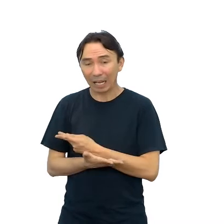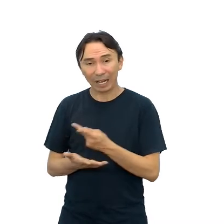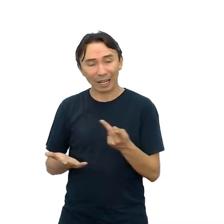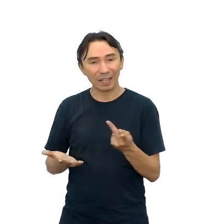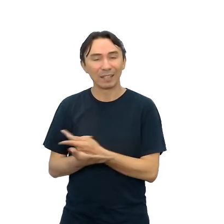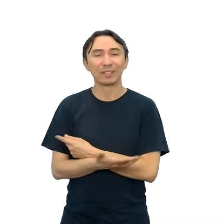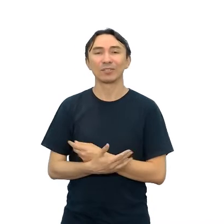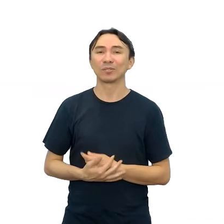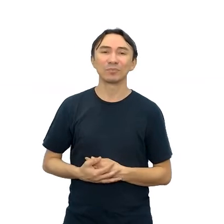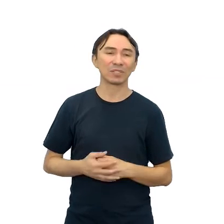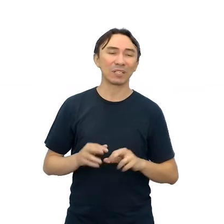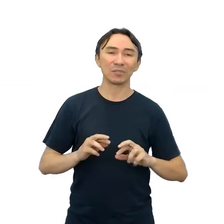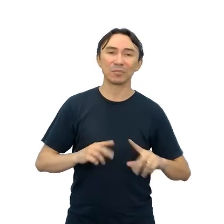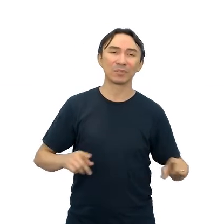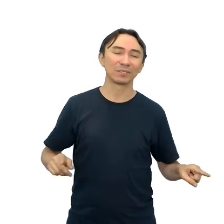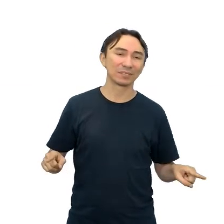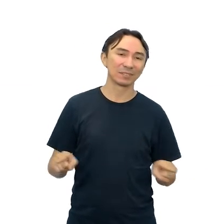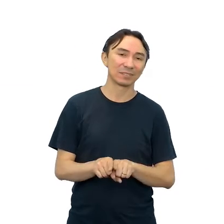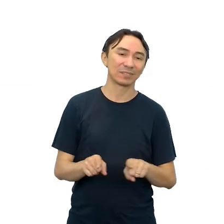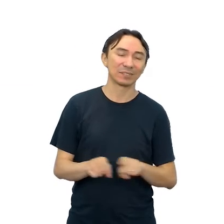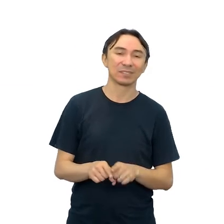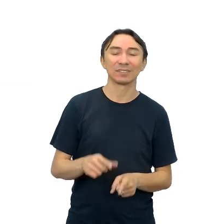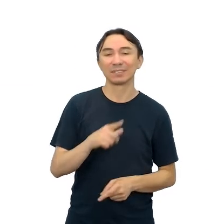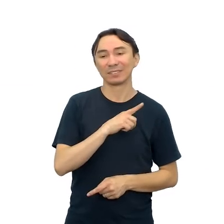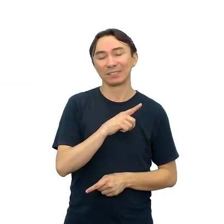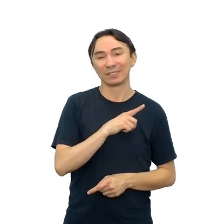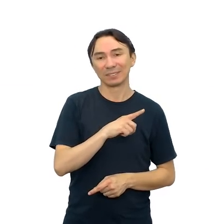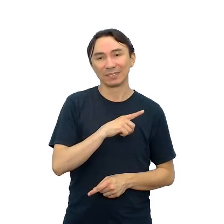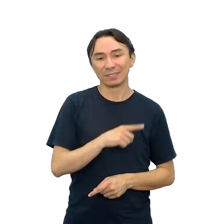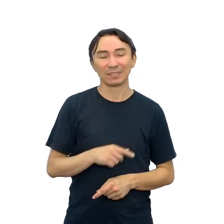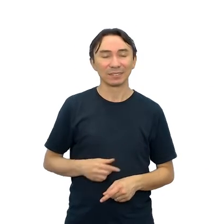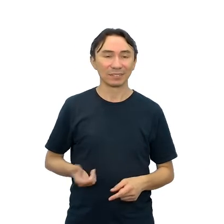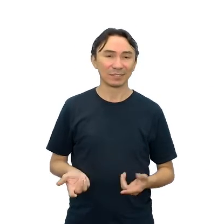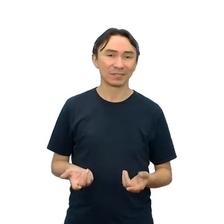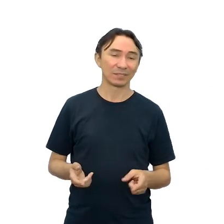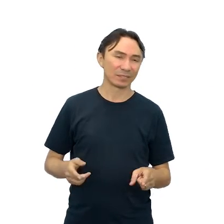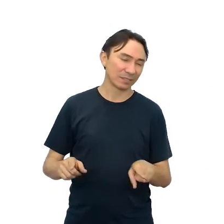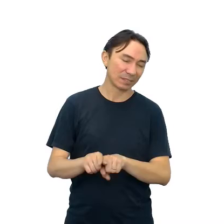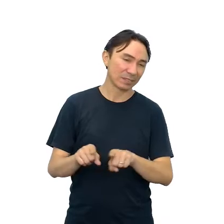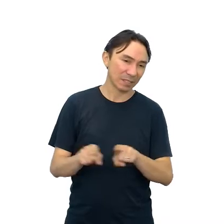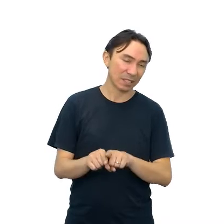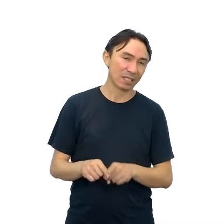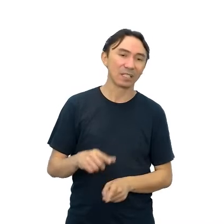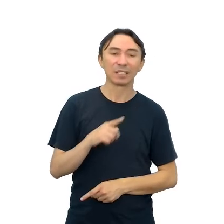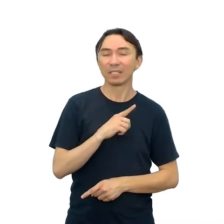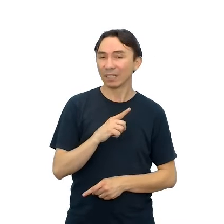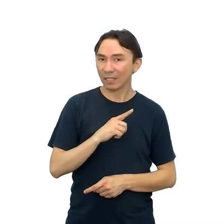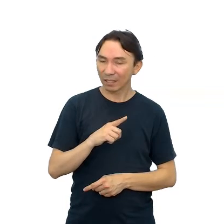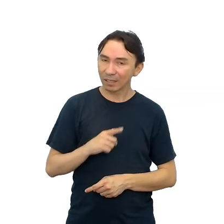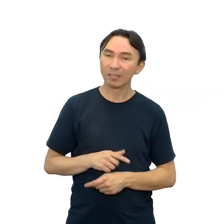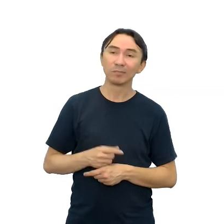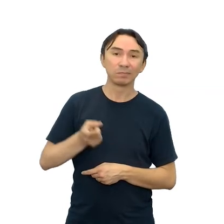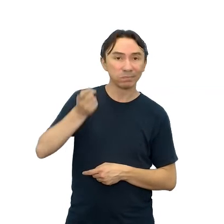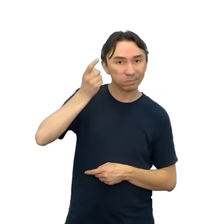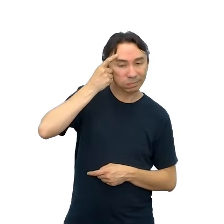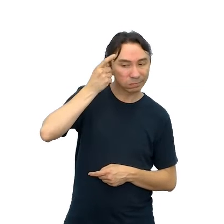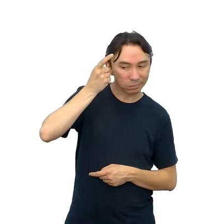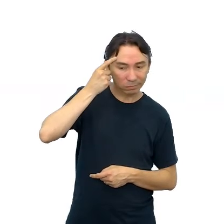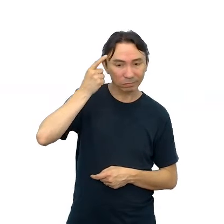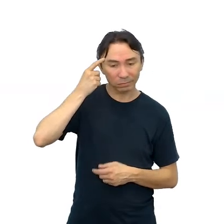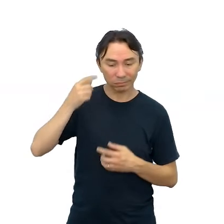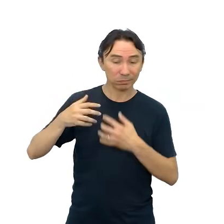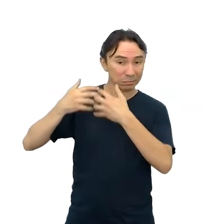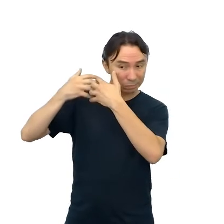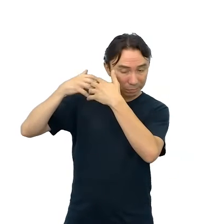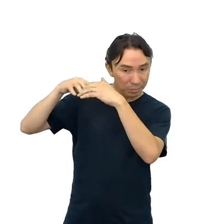precisamos consertar, ou temos dúvidas e precisamos rever, nós estamos usando o nosso processo de